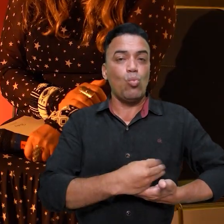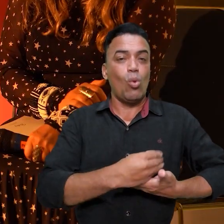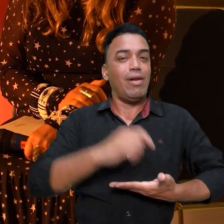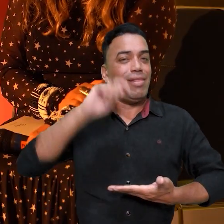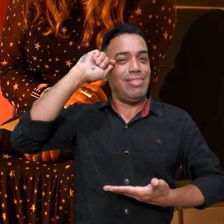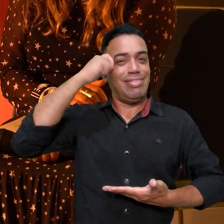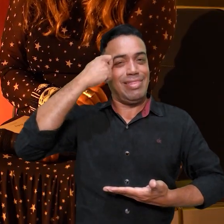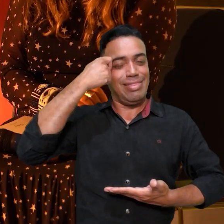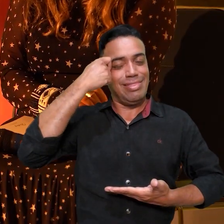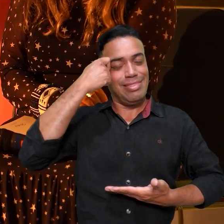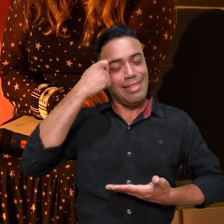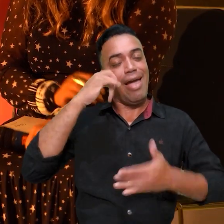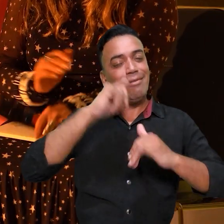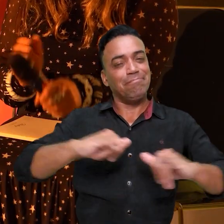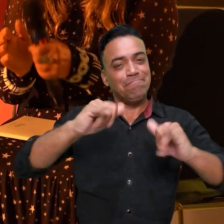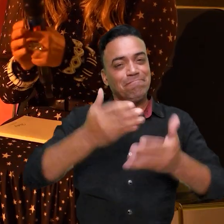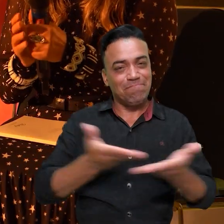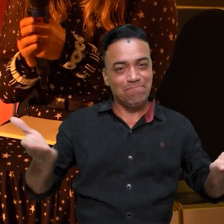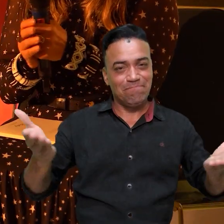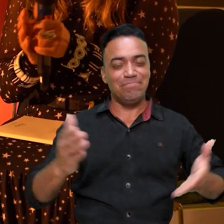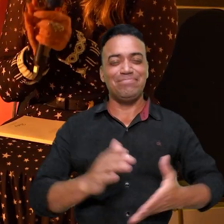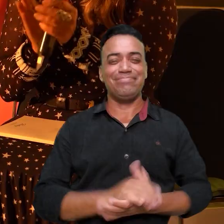isso.